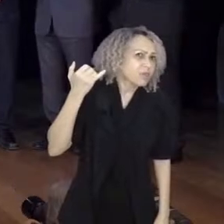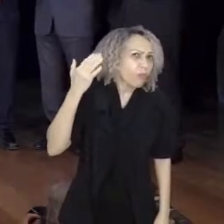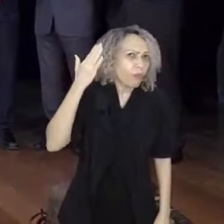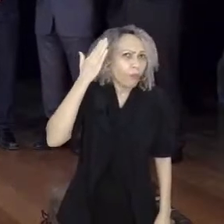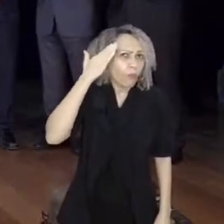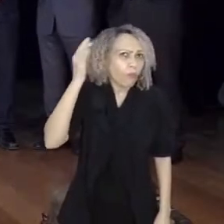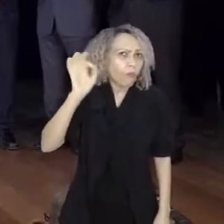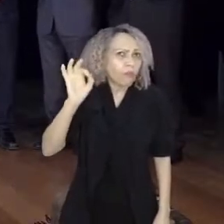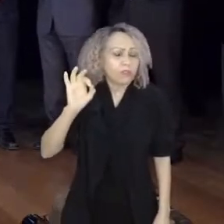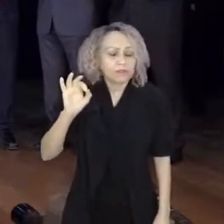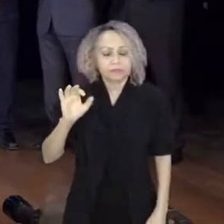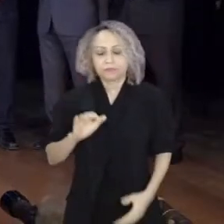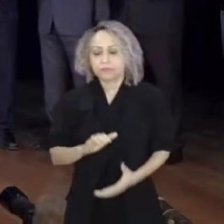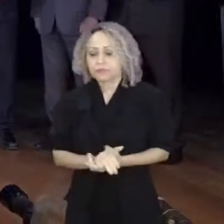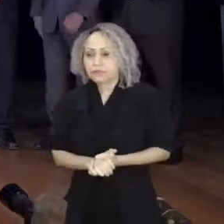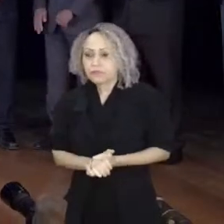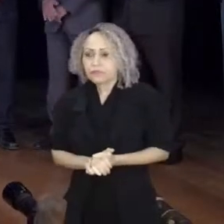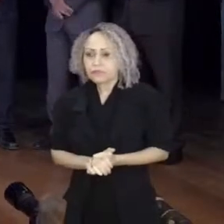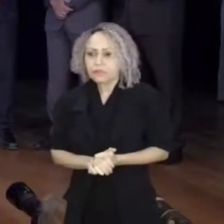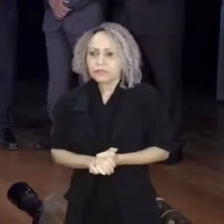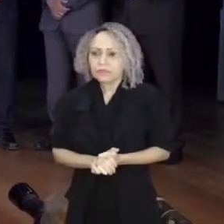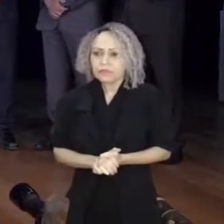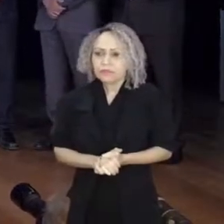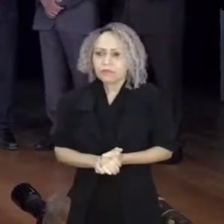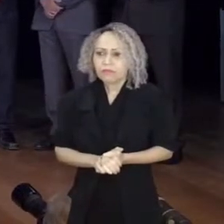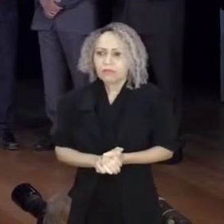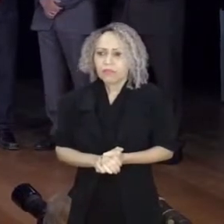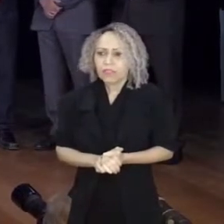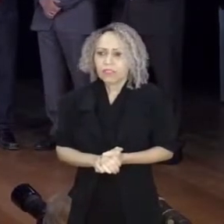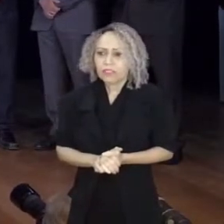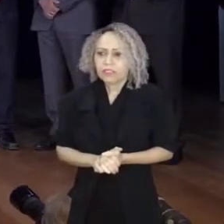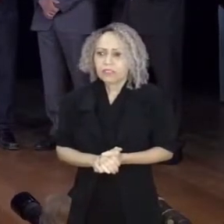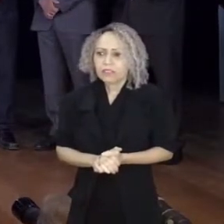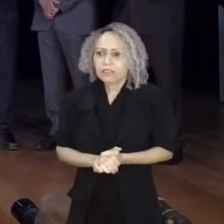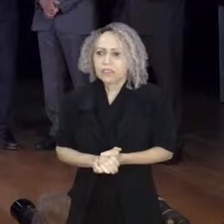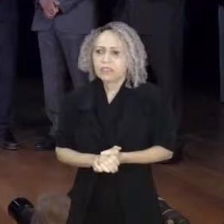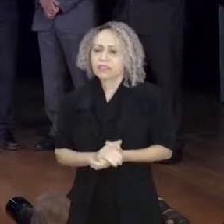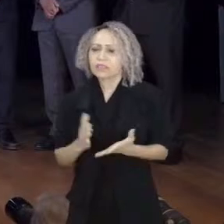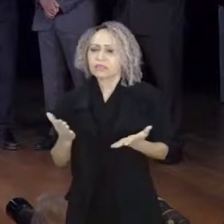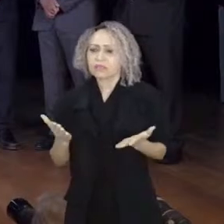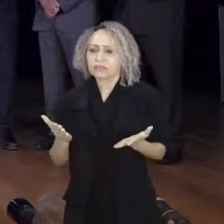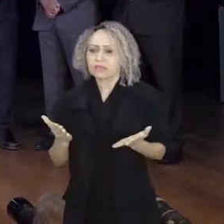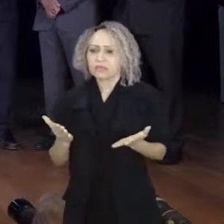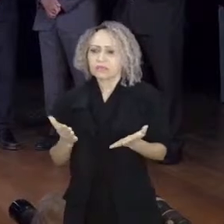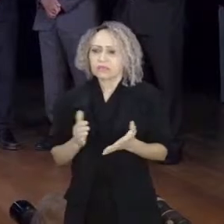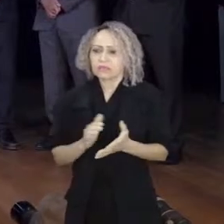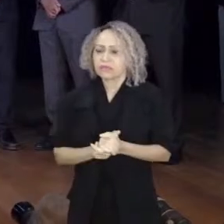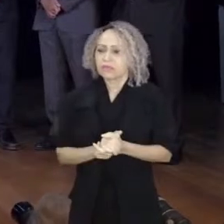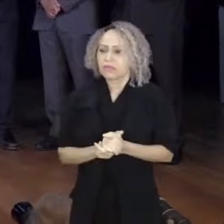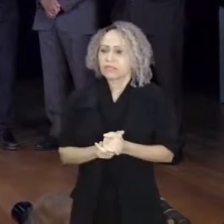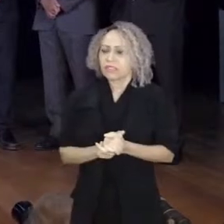última pergunta. Como é que eu posso, falar para vocês se o homem ainda não escolheu?